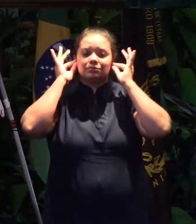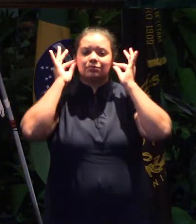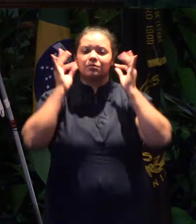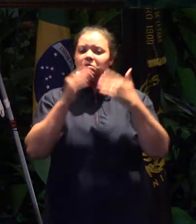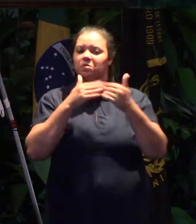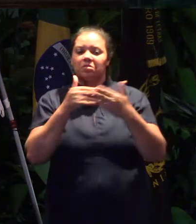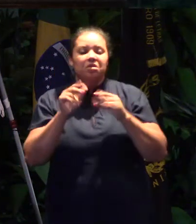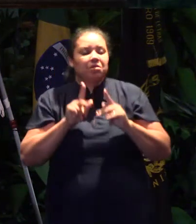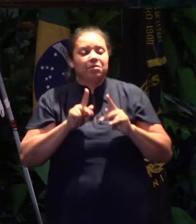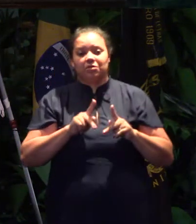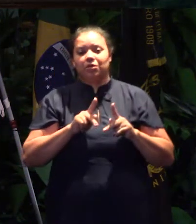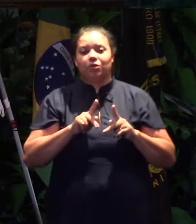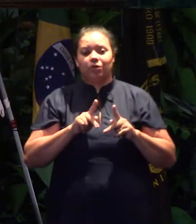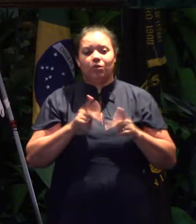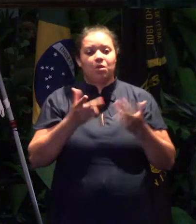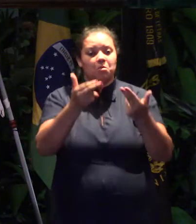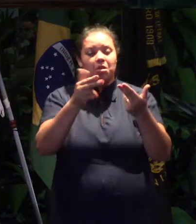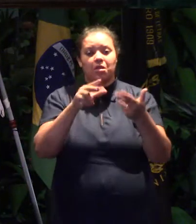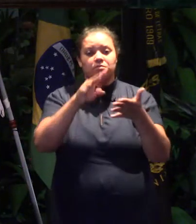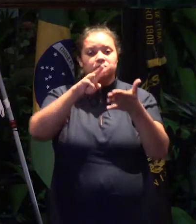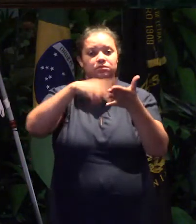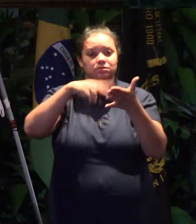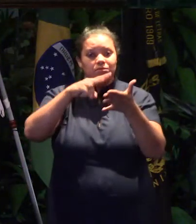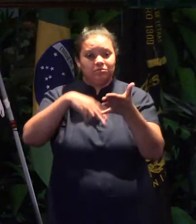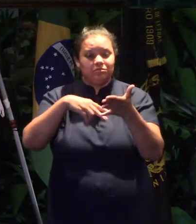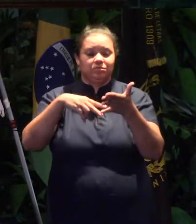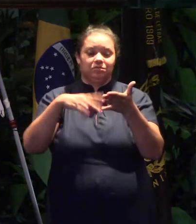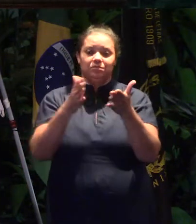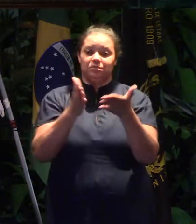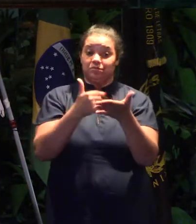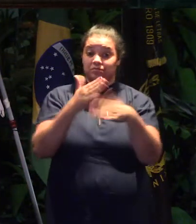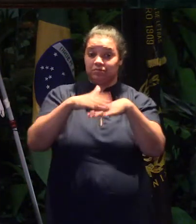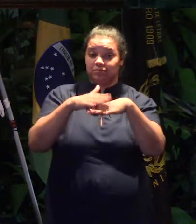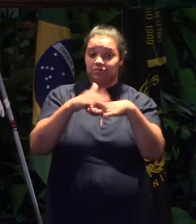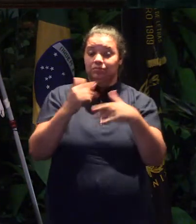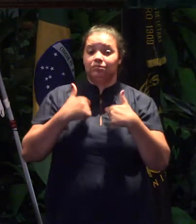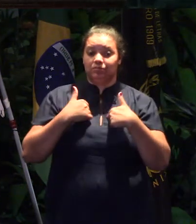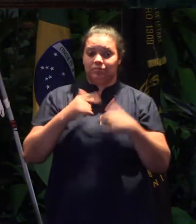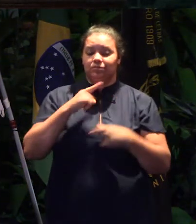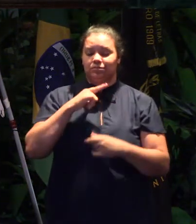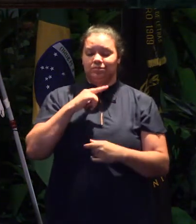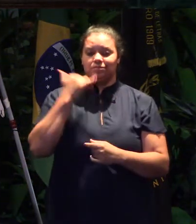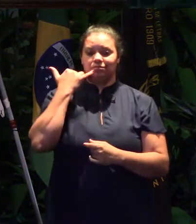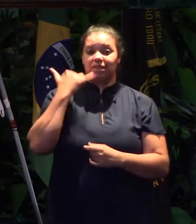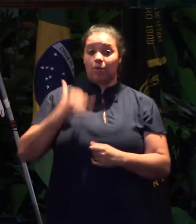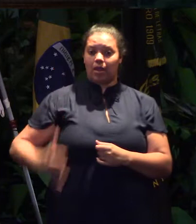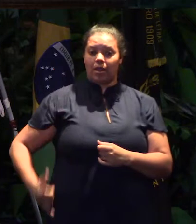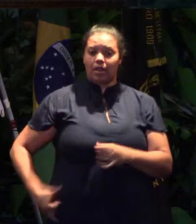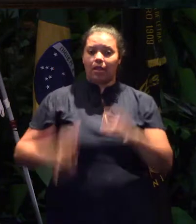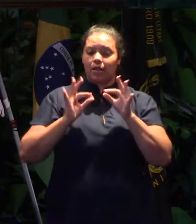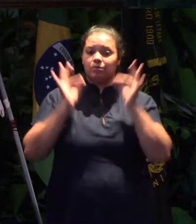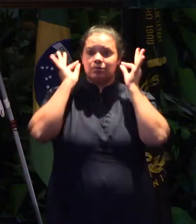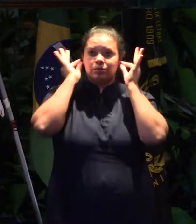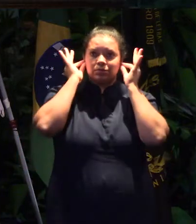faz qualquer ávido leitor, que sempre traz o seu livro nas mãos. Mas um lado meio cômico